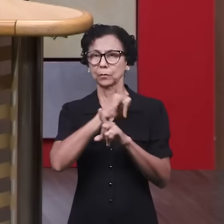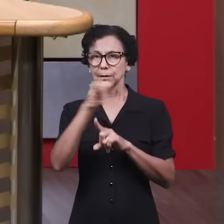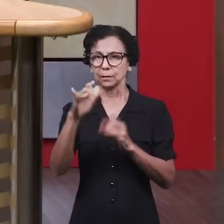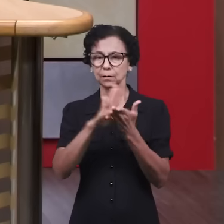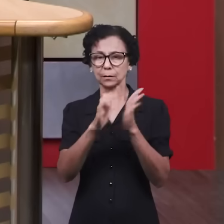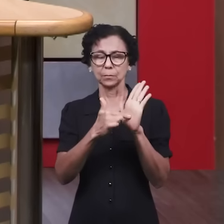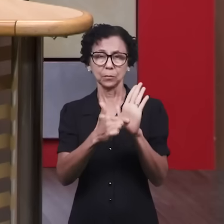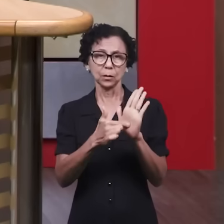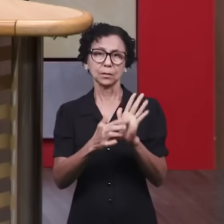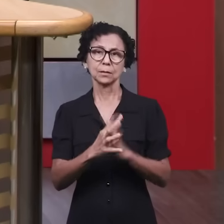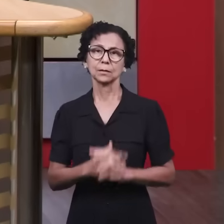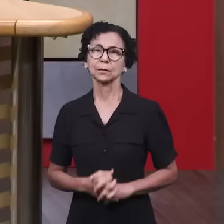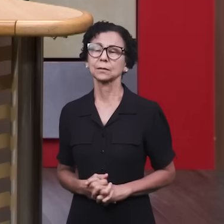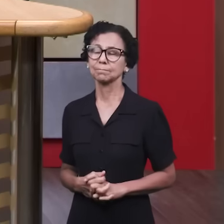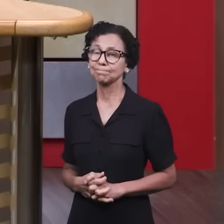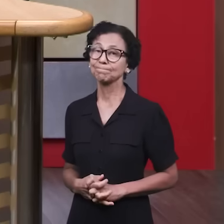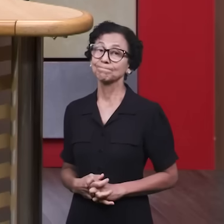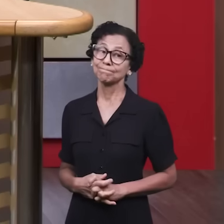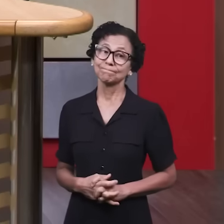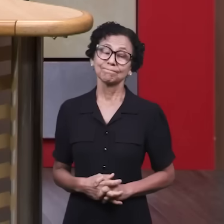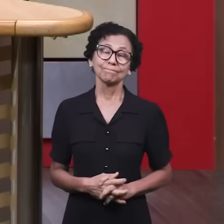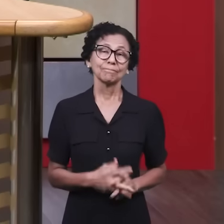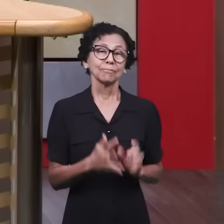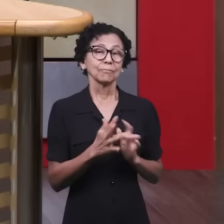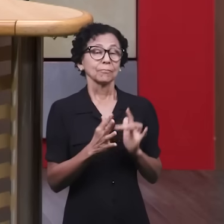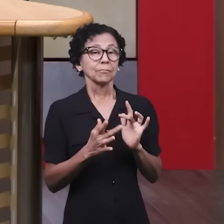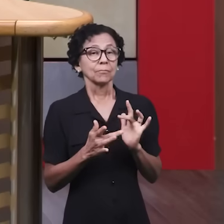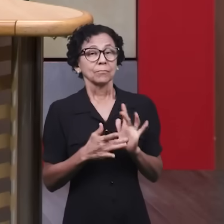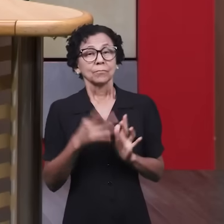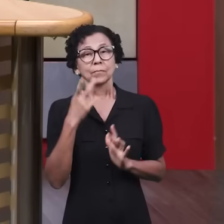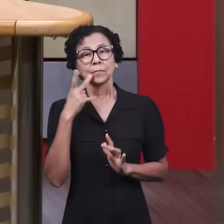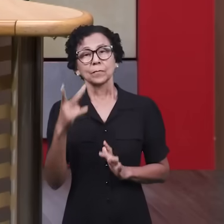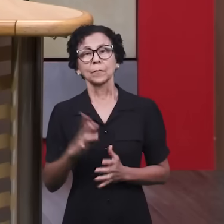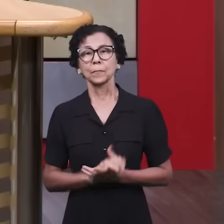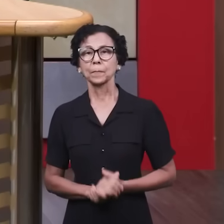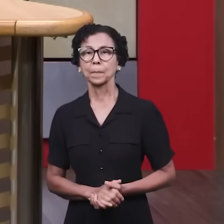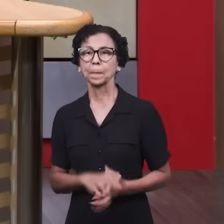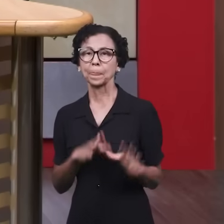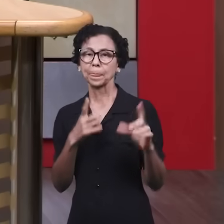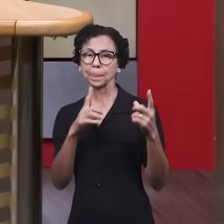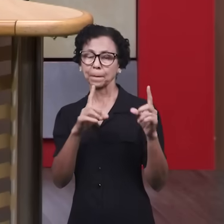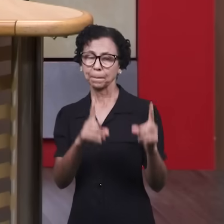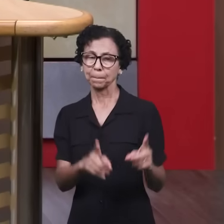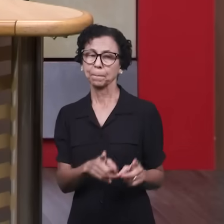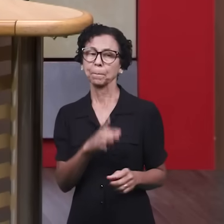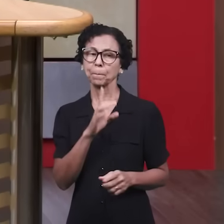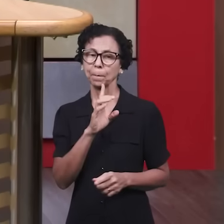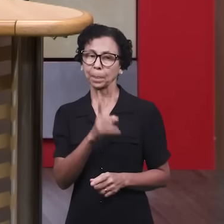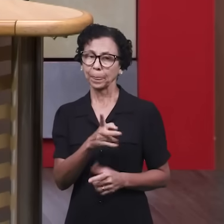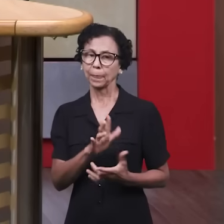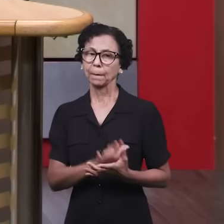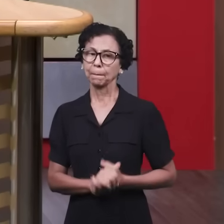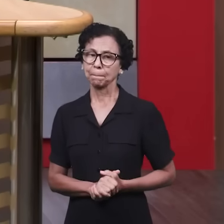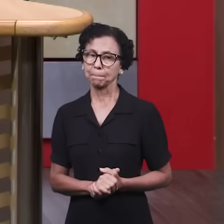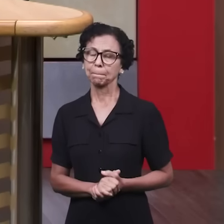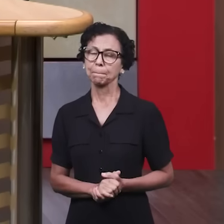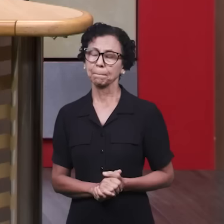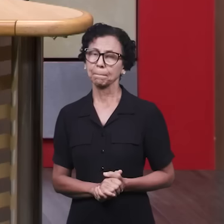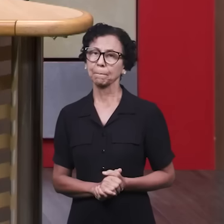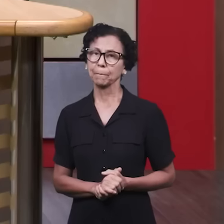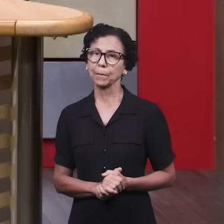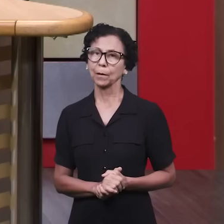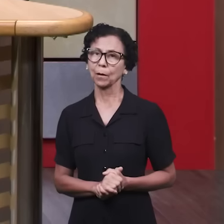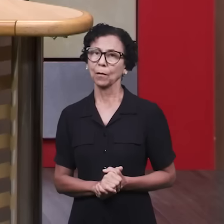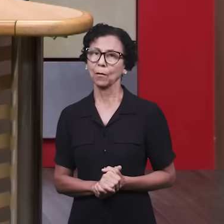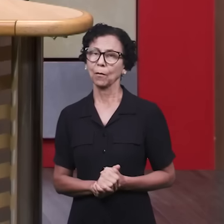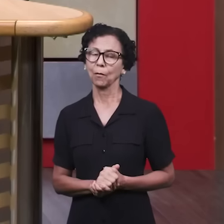palavra, quando Jesus falou com os discípulos, guardai-vos dos fermentos fariseus. Dizia, será que nós esquecemos de trazer comida, não sei o quê? Quer dizer, é tão difícil, às